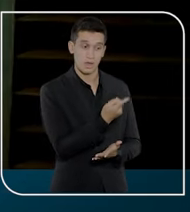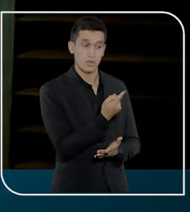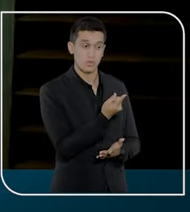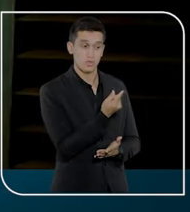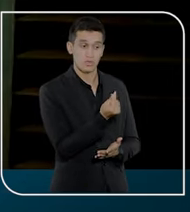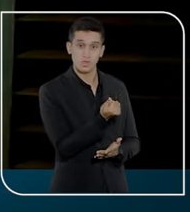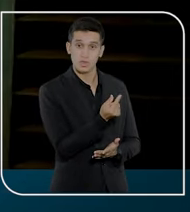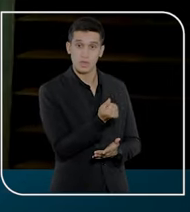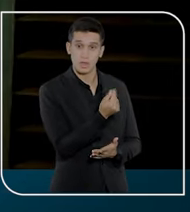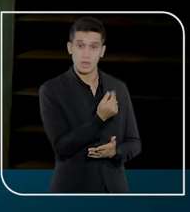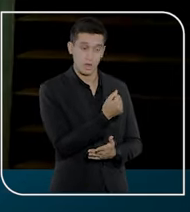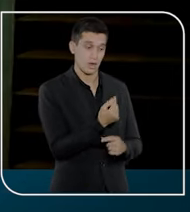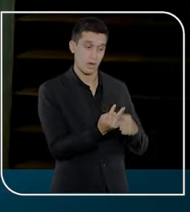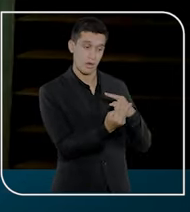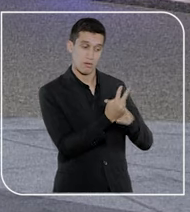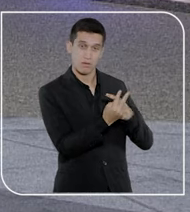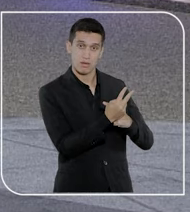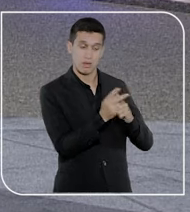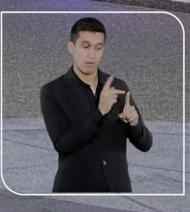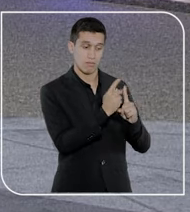que esse valor é impenhorável.